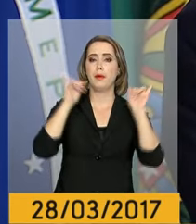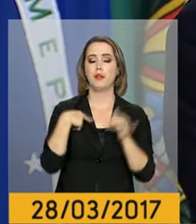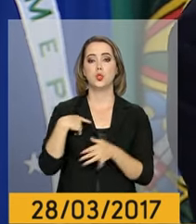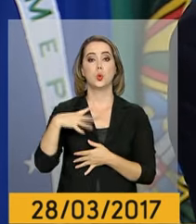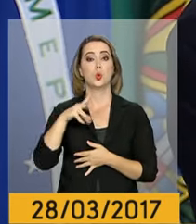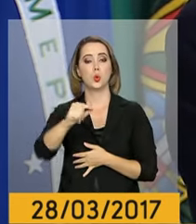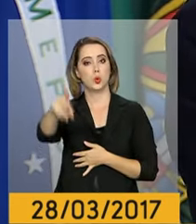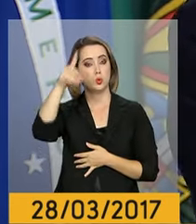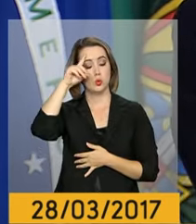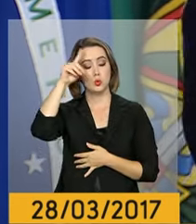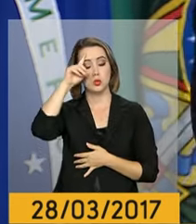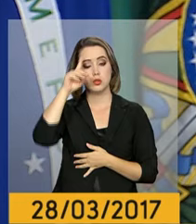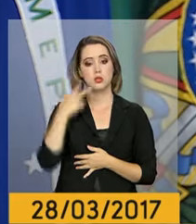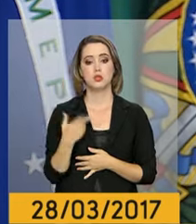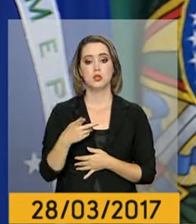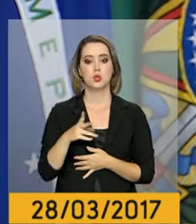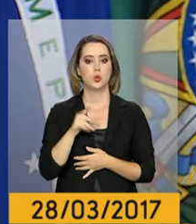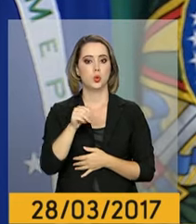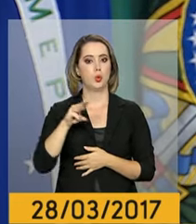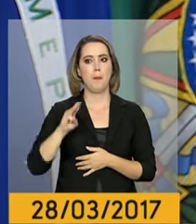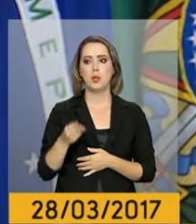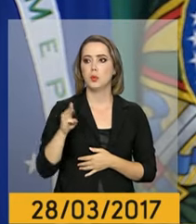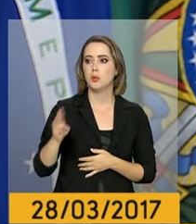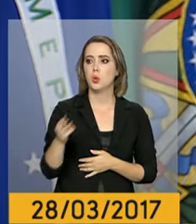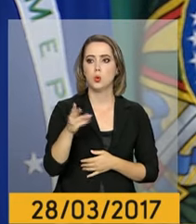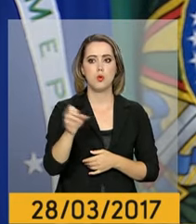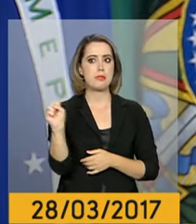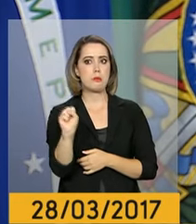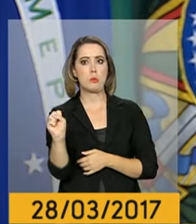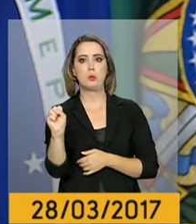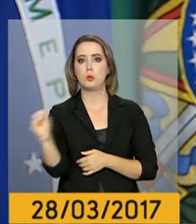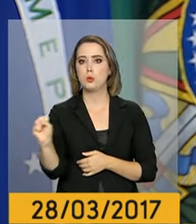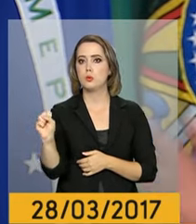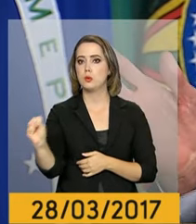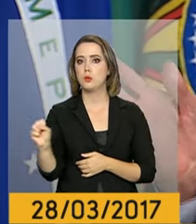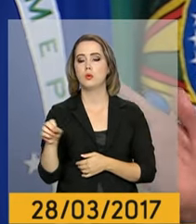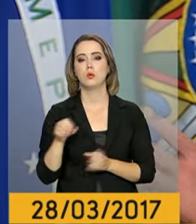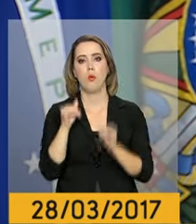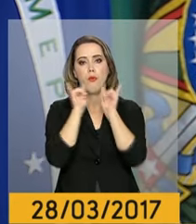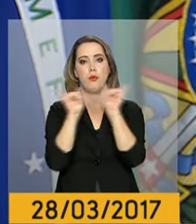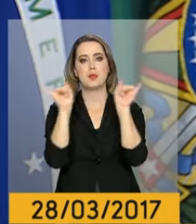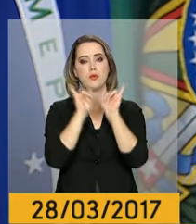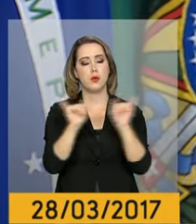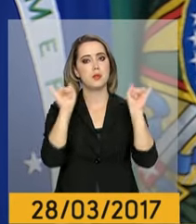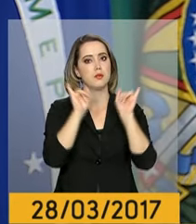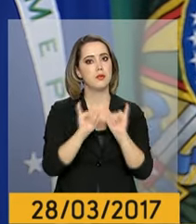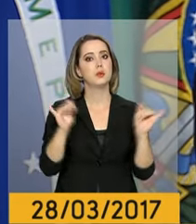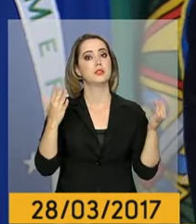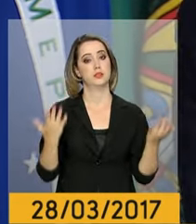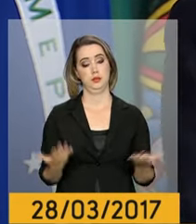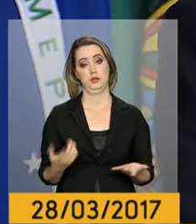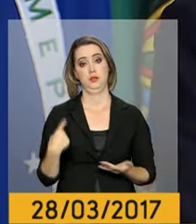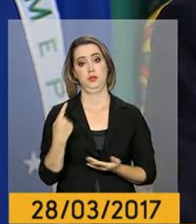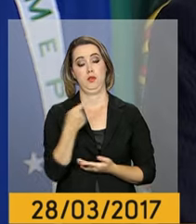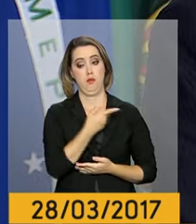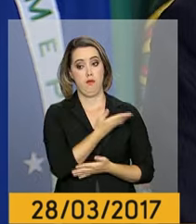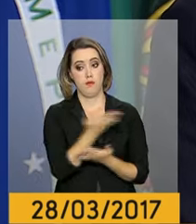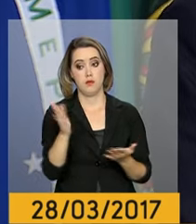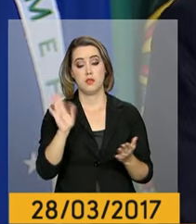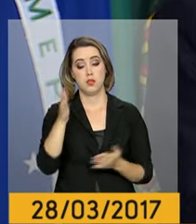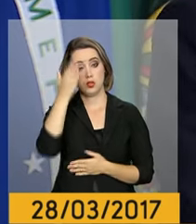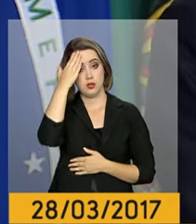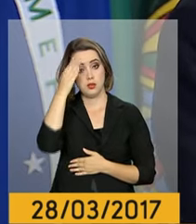diárias hoje instantâneas de minuto em minuto de segundo em segundo de hora em hora mas vocês sabem que nós estamos com uma